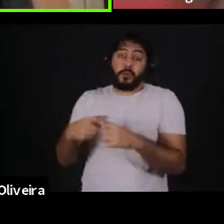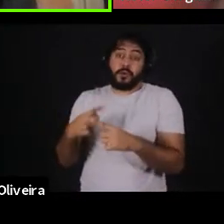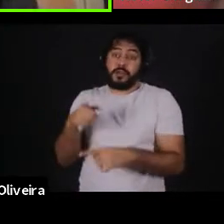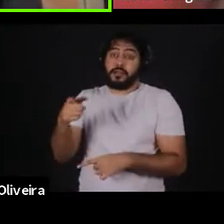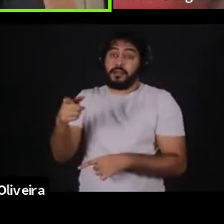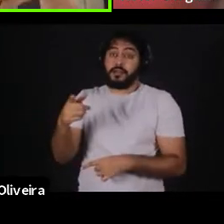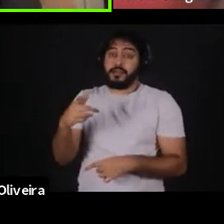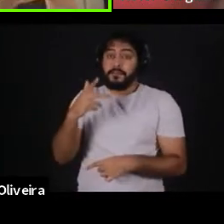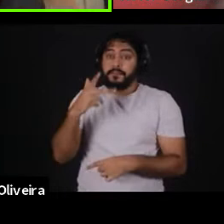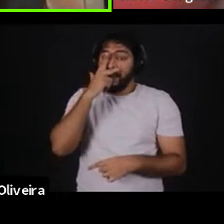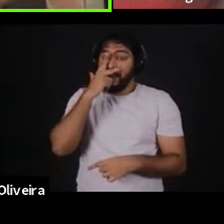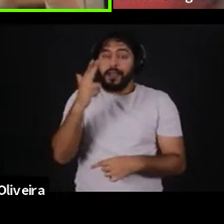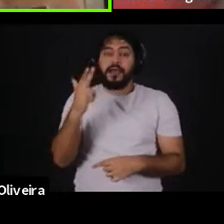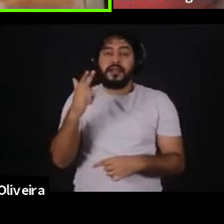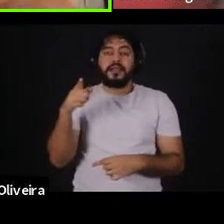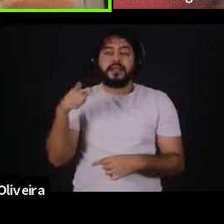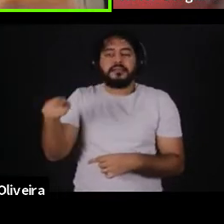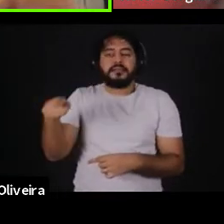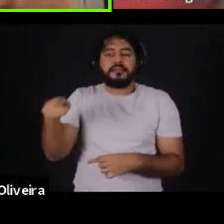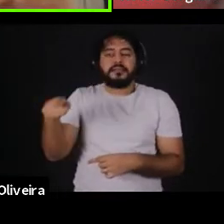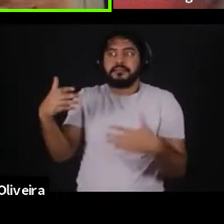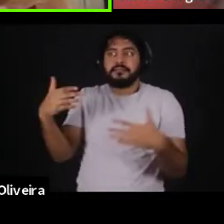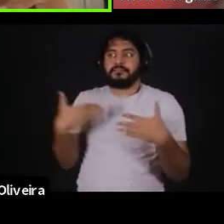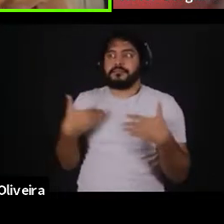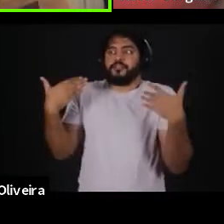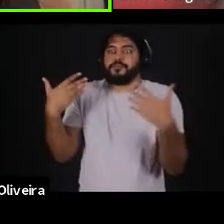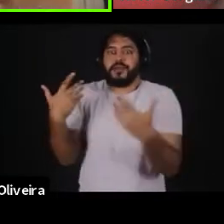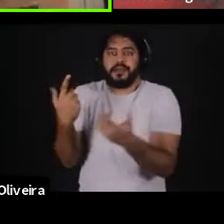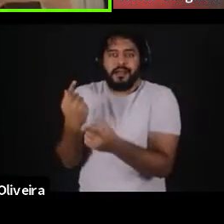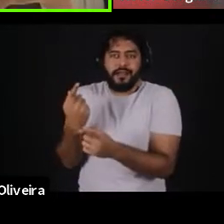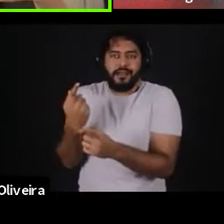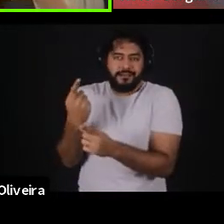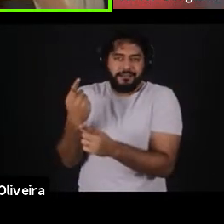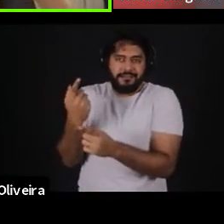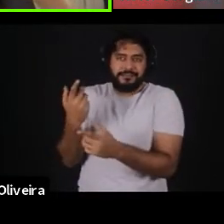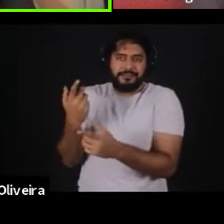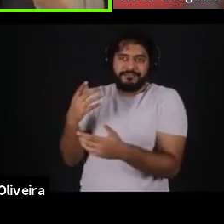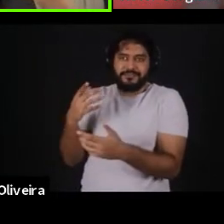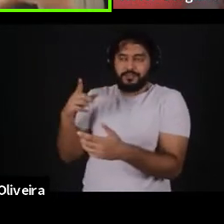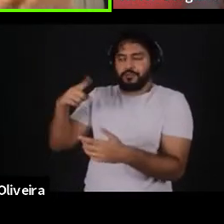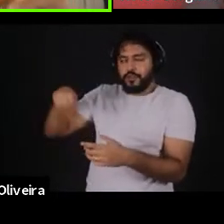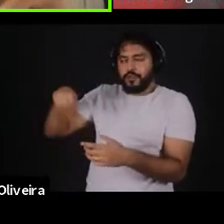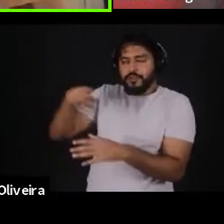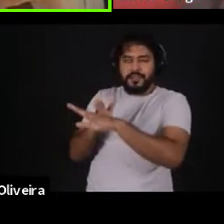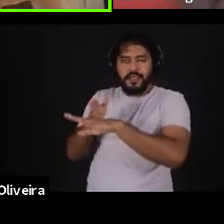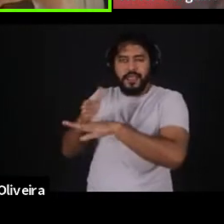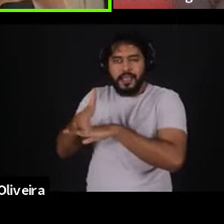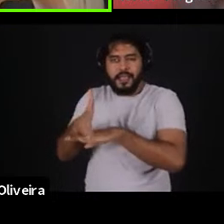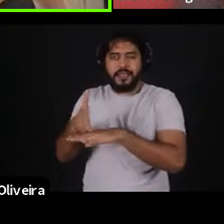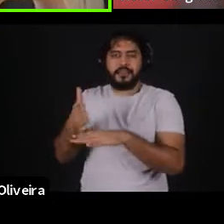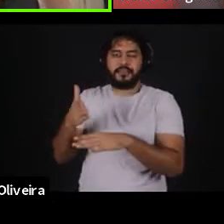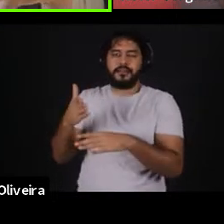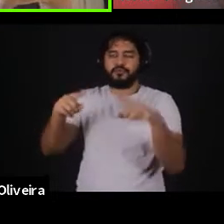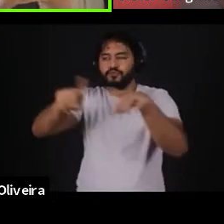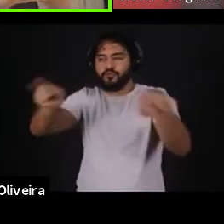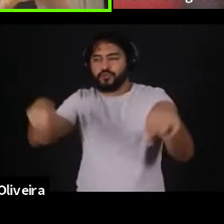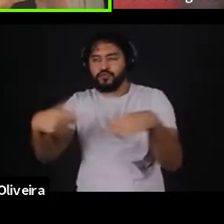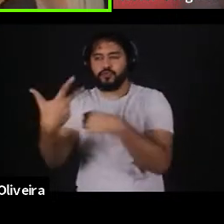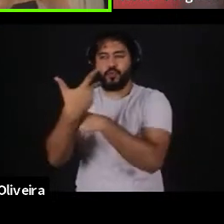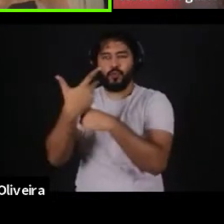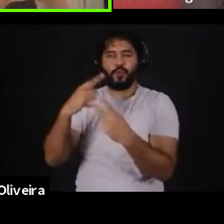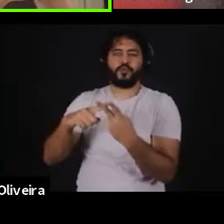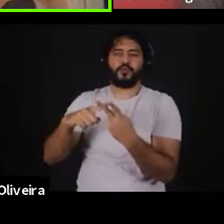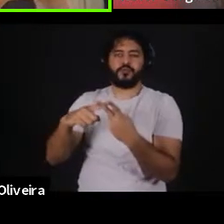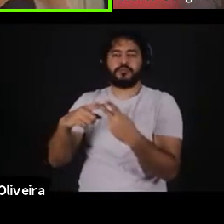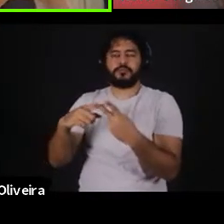inesperados que vocês se predispõem quando entram no, no, na galeria, ou no estúdio, ou na sala de ensaio,